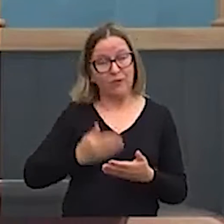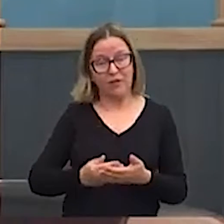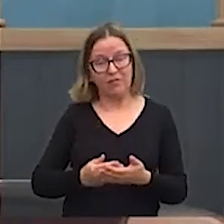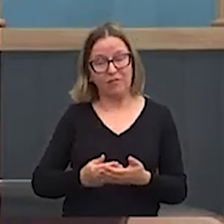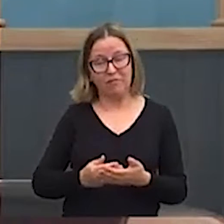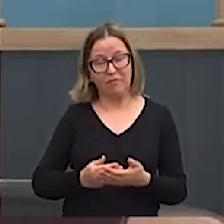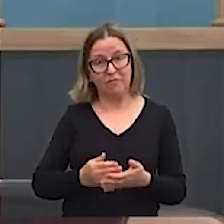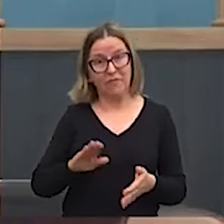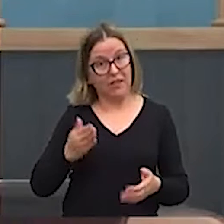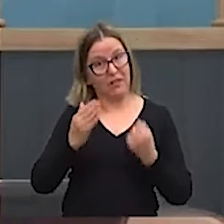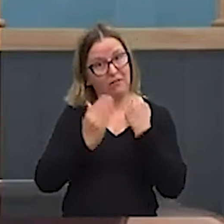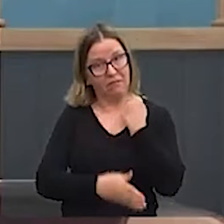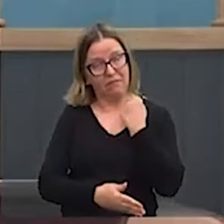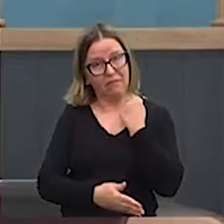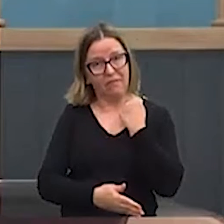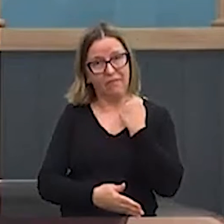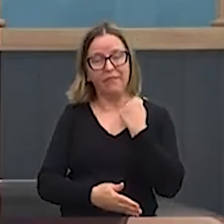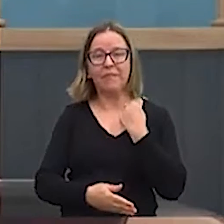condenado.